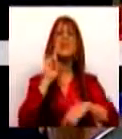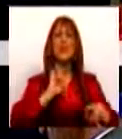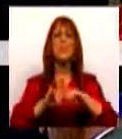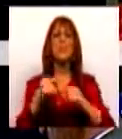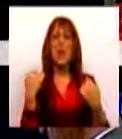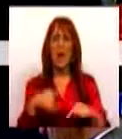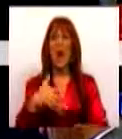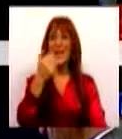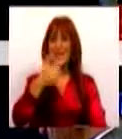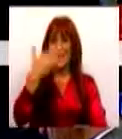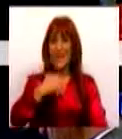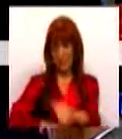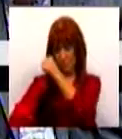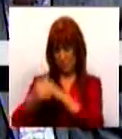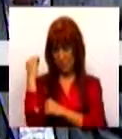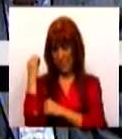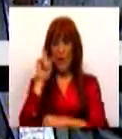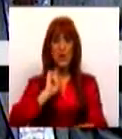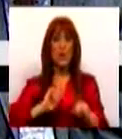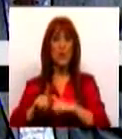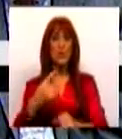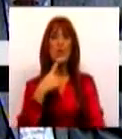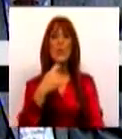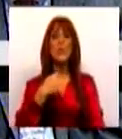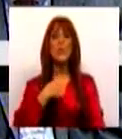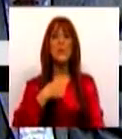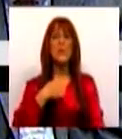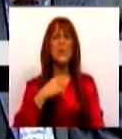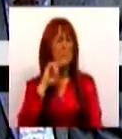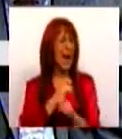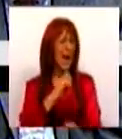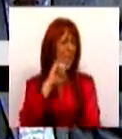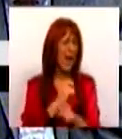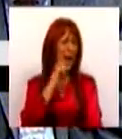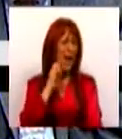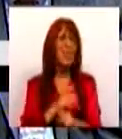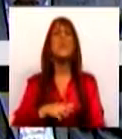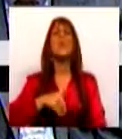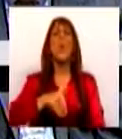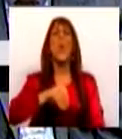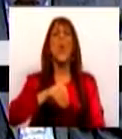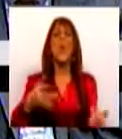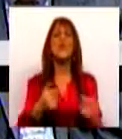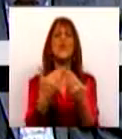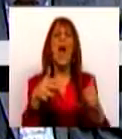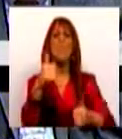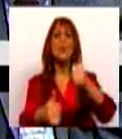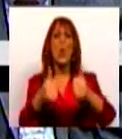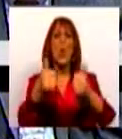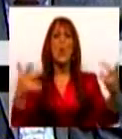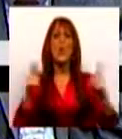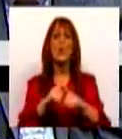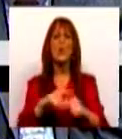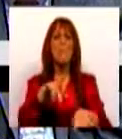há 15 dias a senhora deputada perguntava-me insistentemente: mas quando é que abrem os concursos para